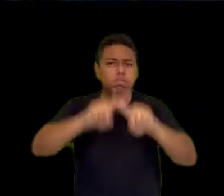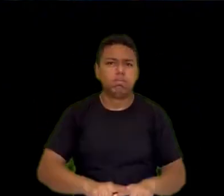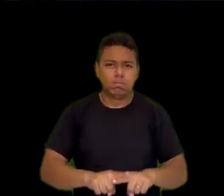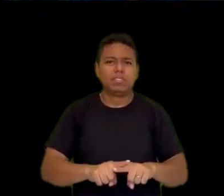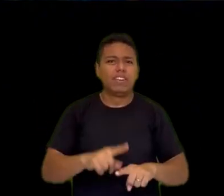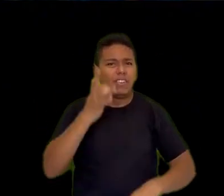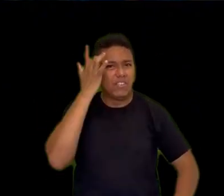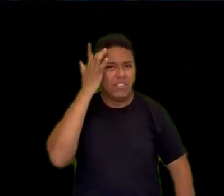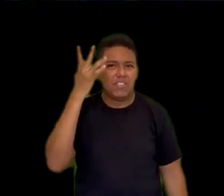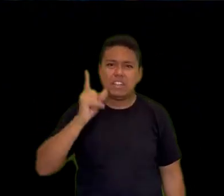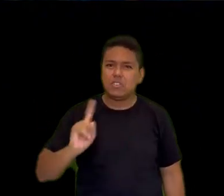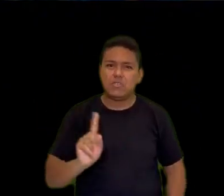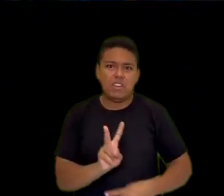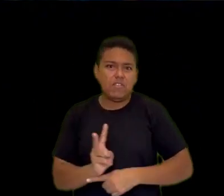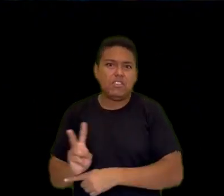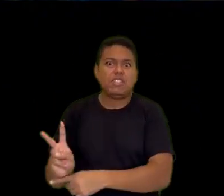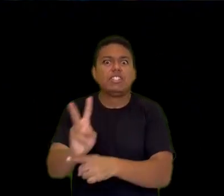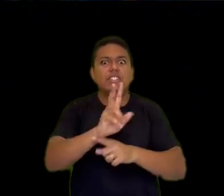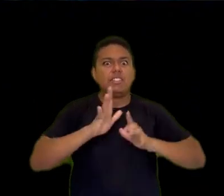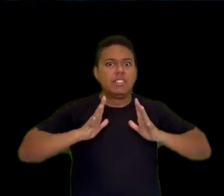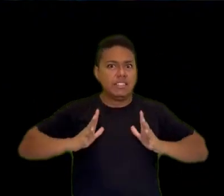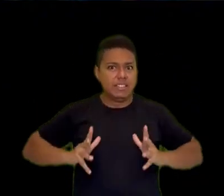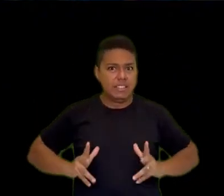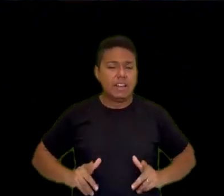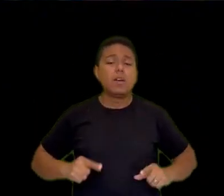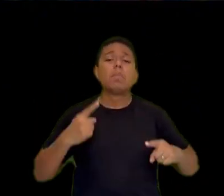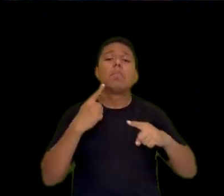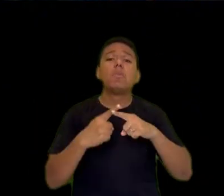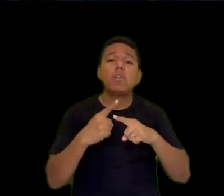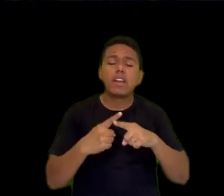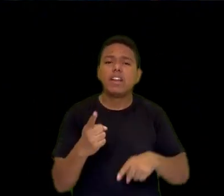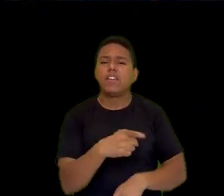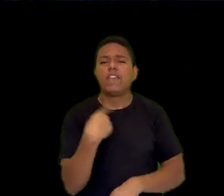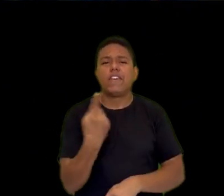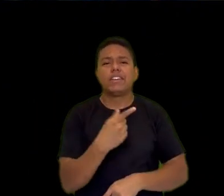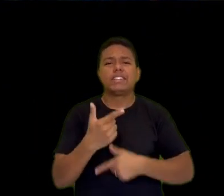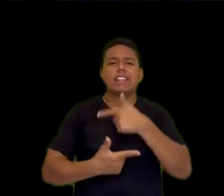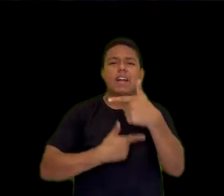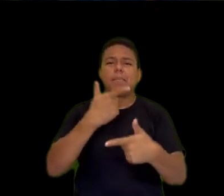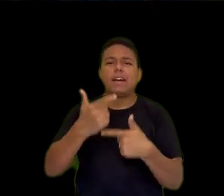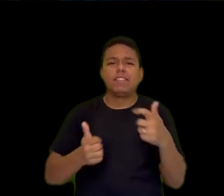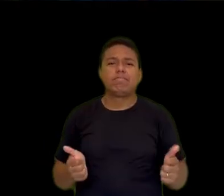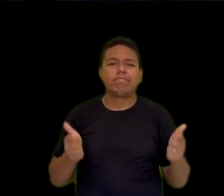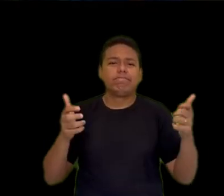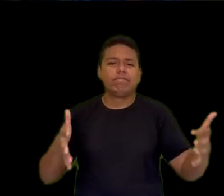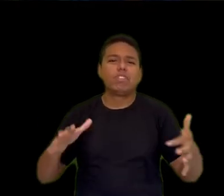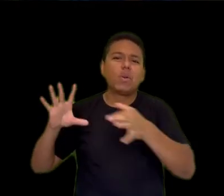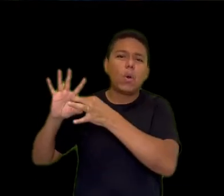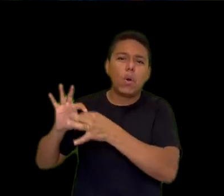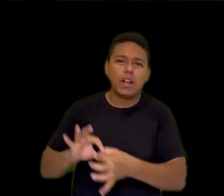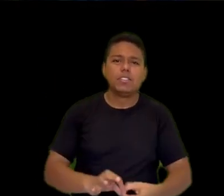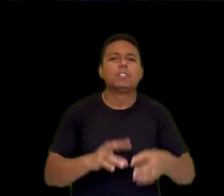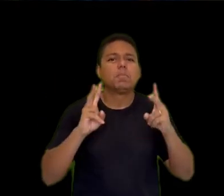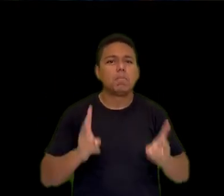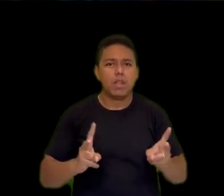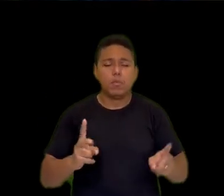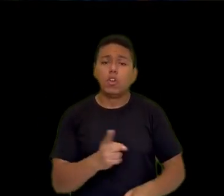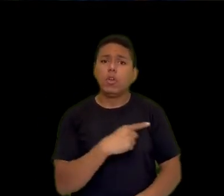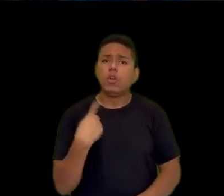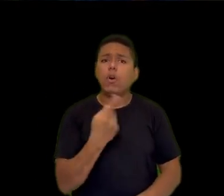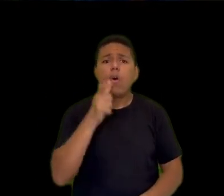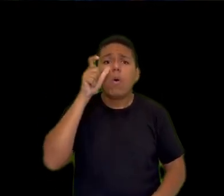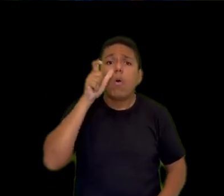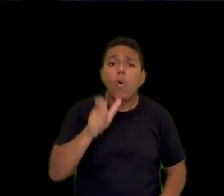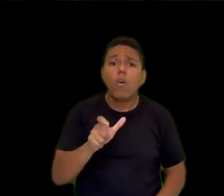lidando nesse contexto de distintos interesses. E qual é o nosso interesse enquanto vigilância sanitária? Promover